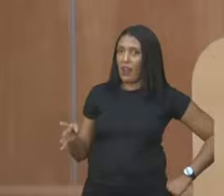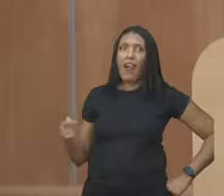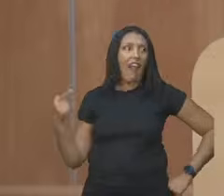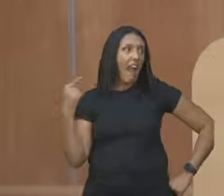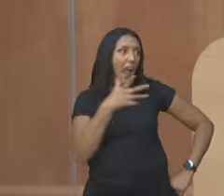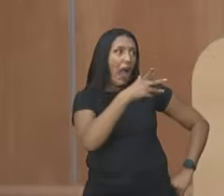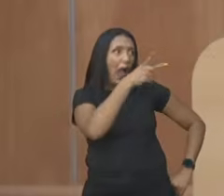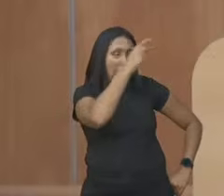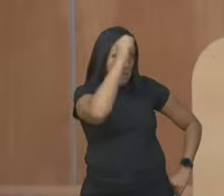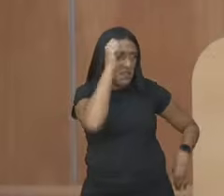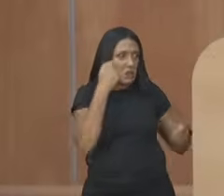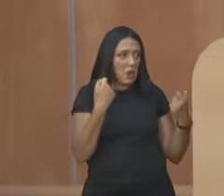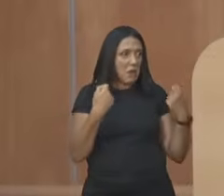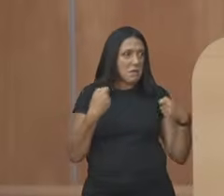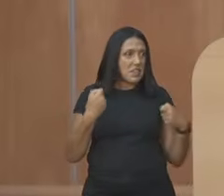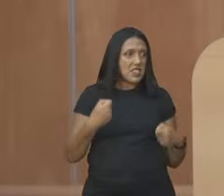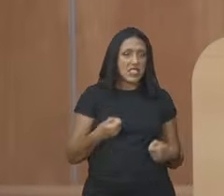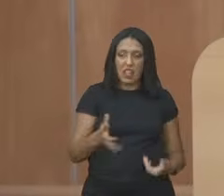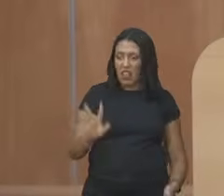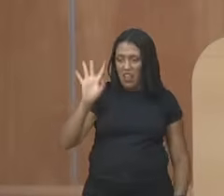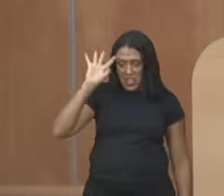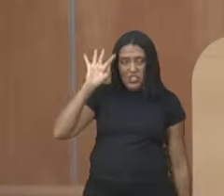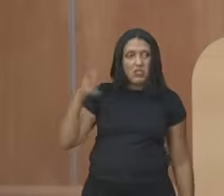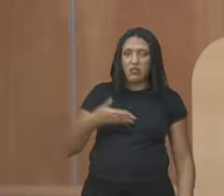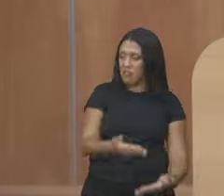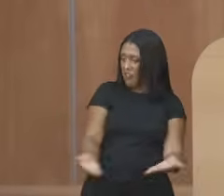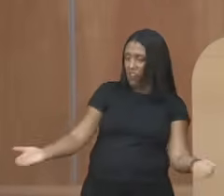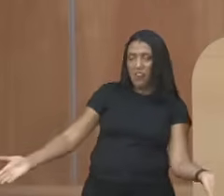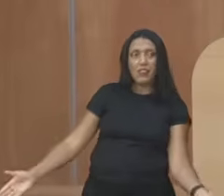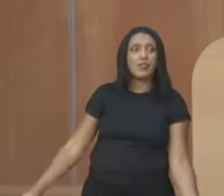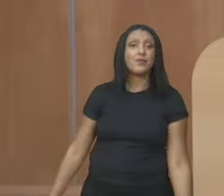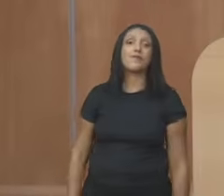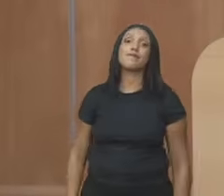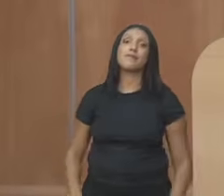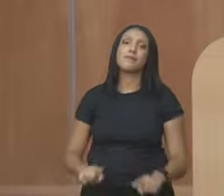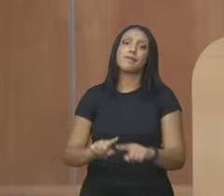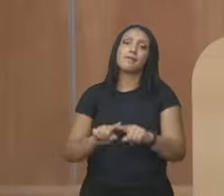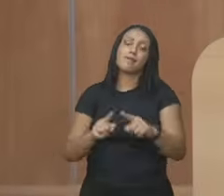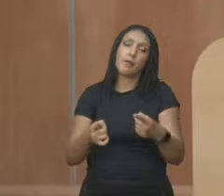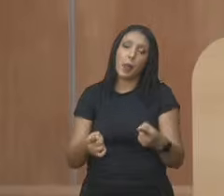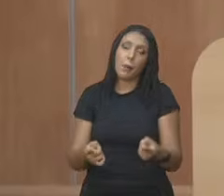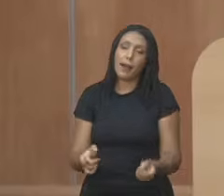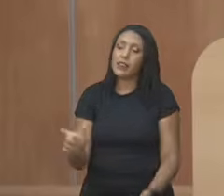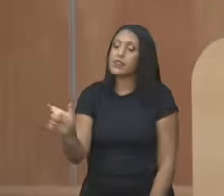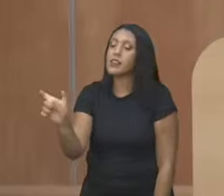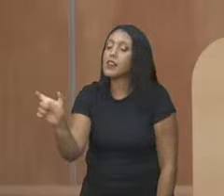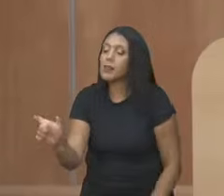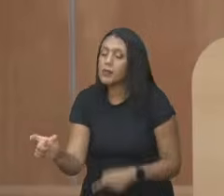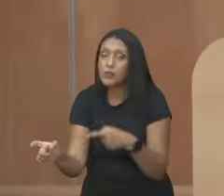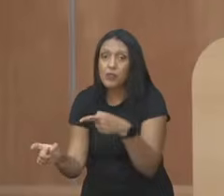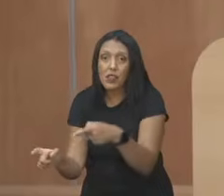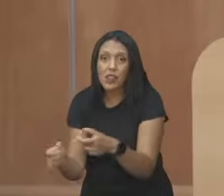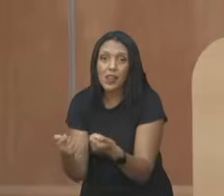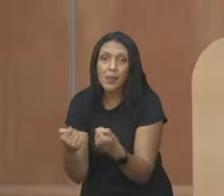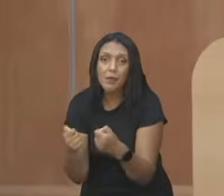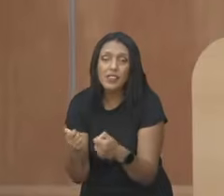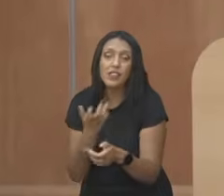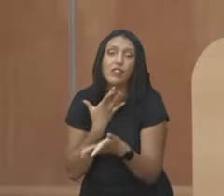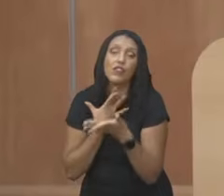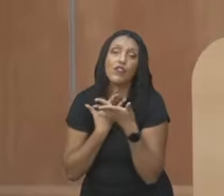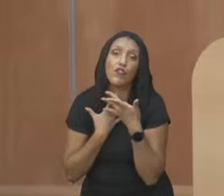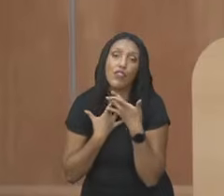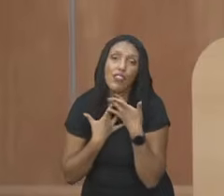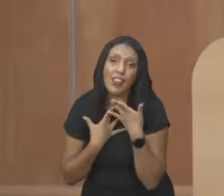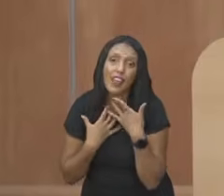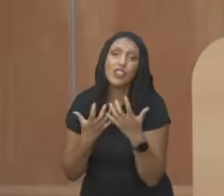protocolo de vocês, porque eu ainda não os conheço presencialmente, mas farei questão de fazer uma visita, porque pelo vídeo a gente percebe